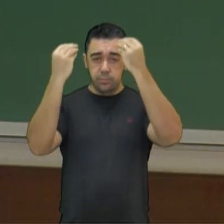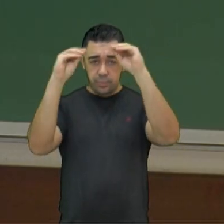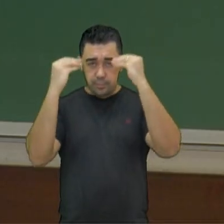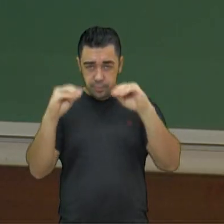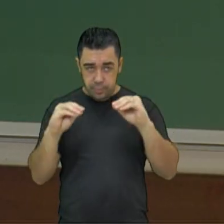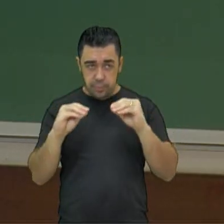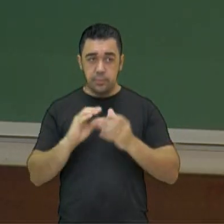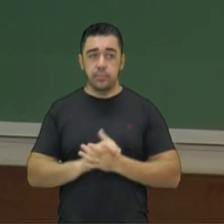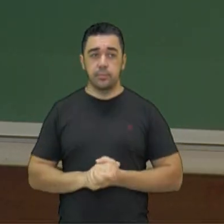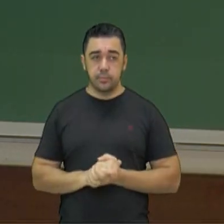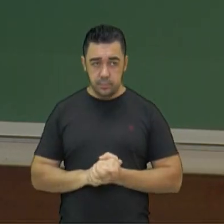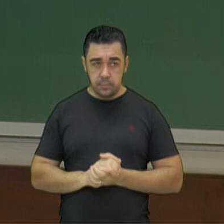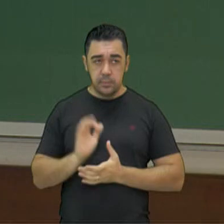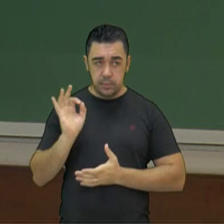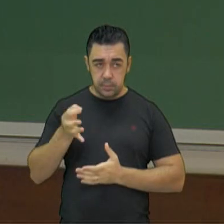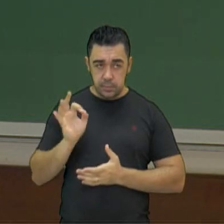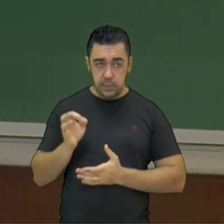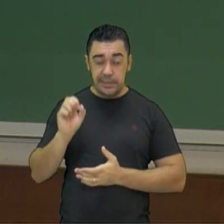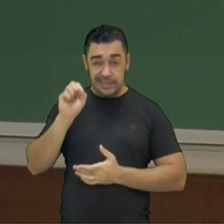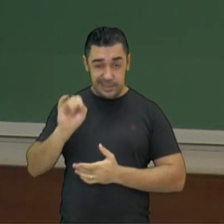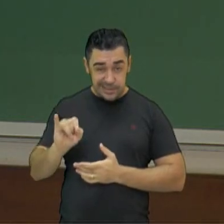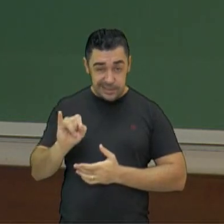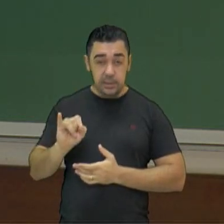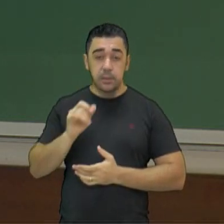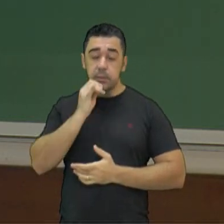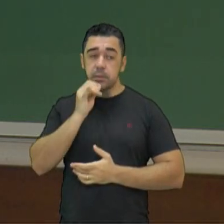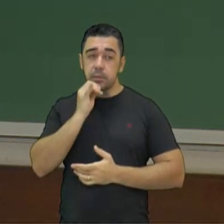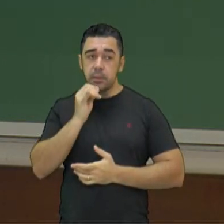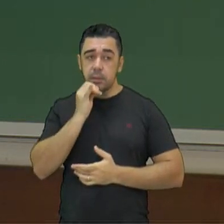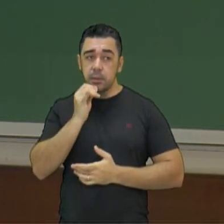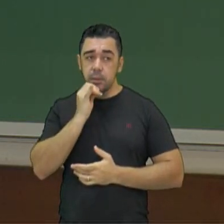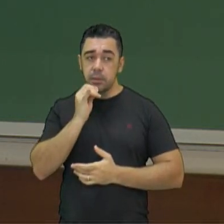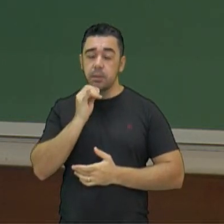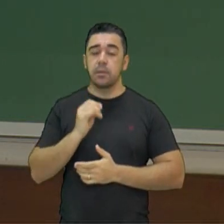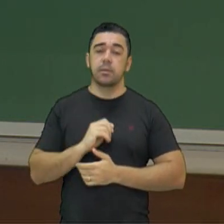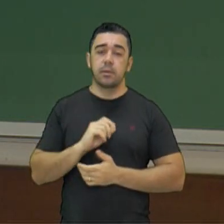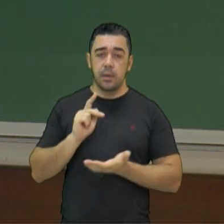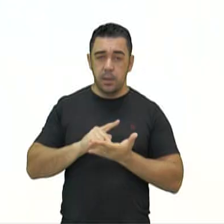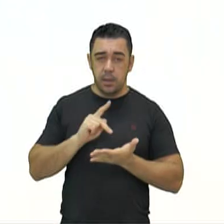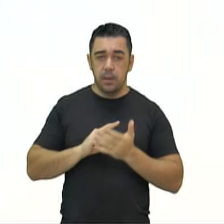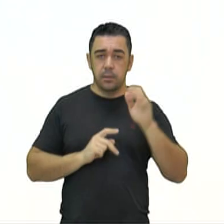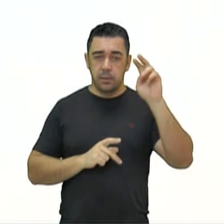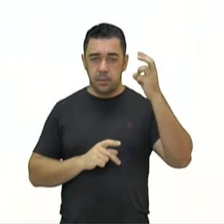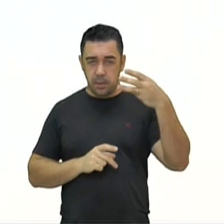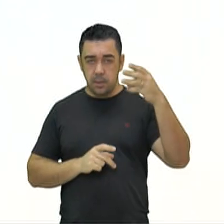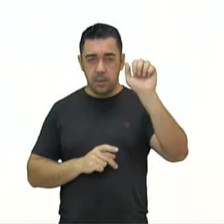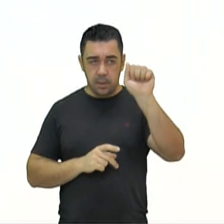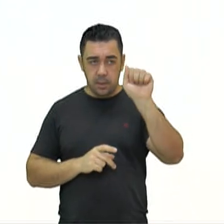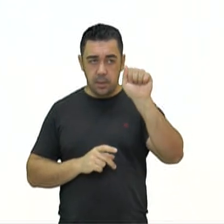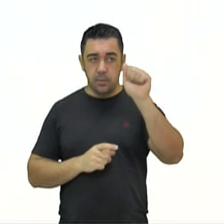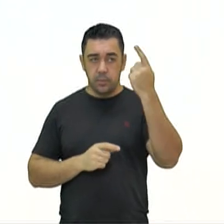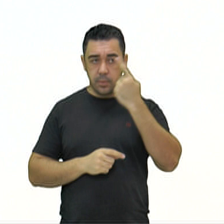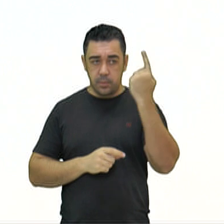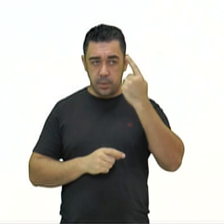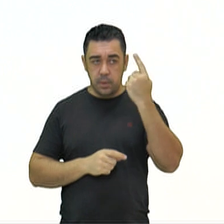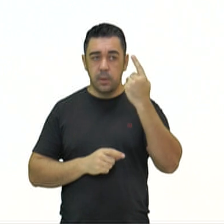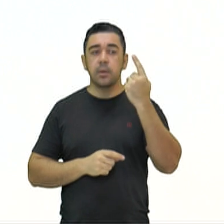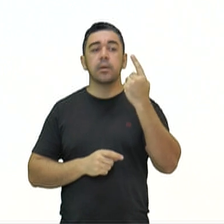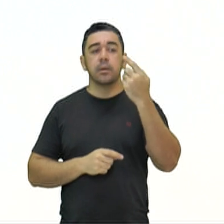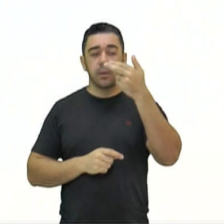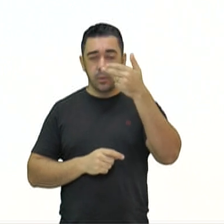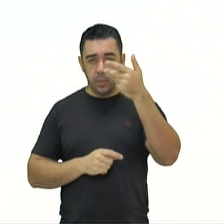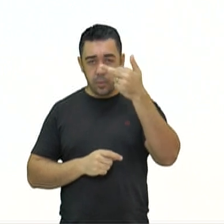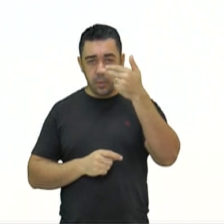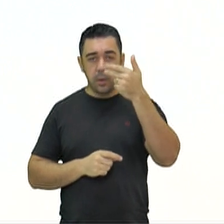Eles são iguais se e somente se. Então, parte real 3a do primeiro for exatamente